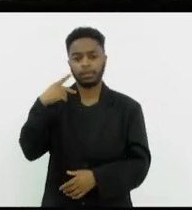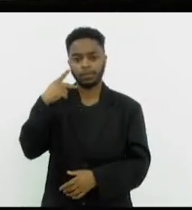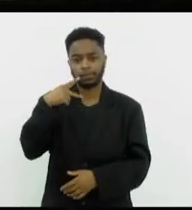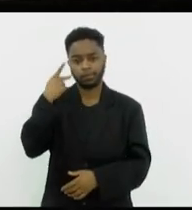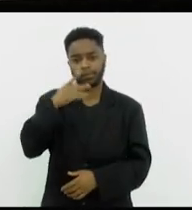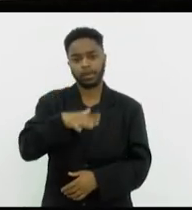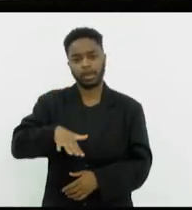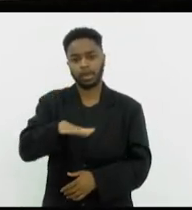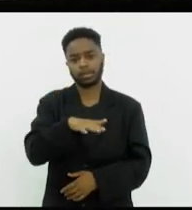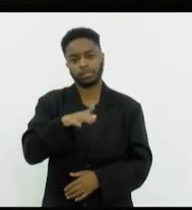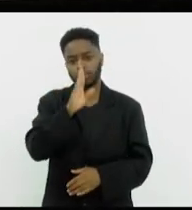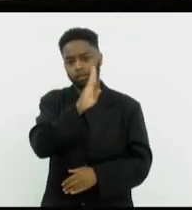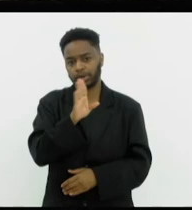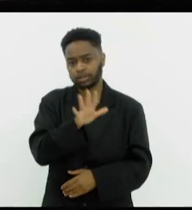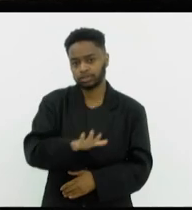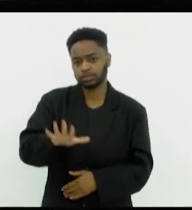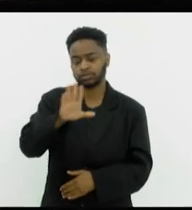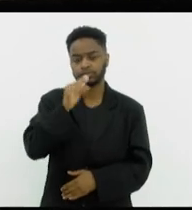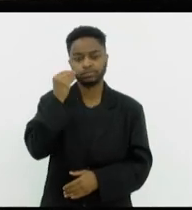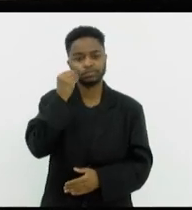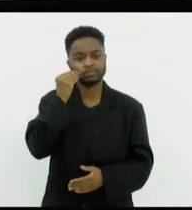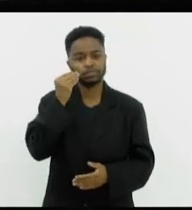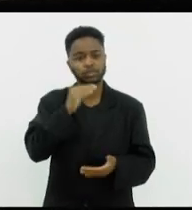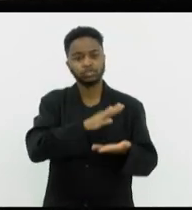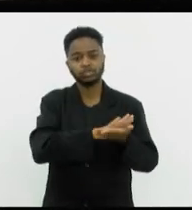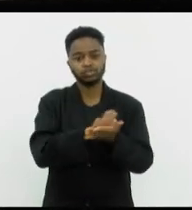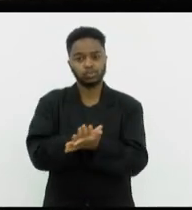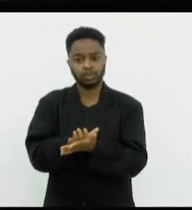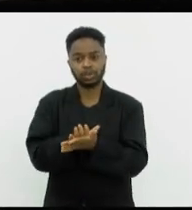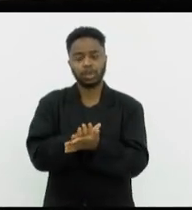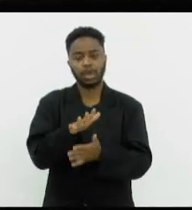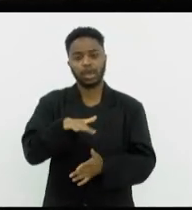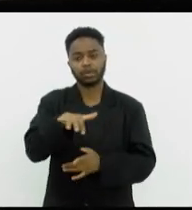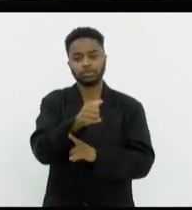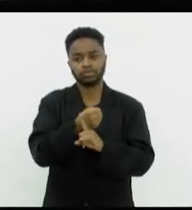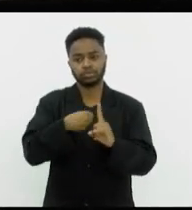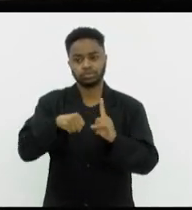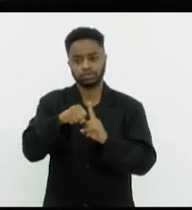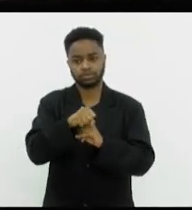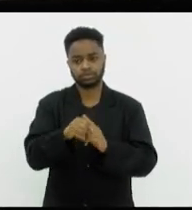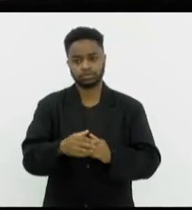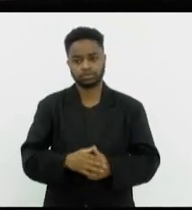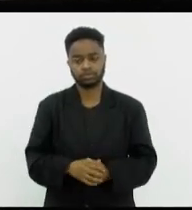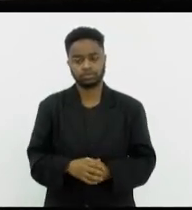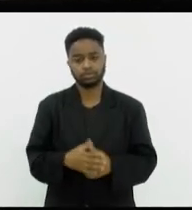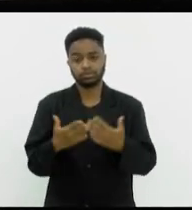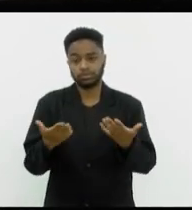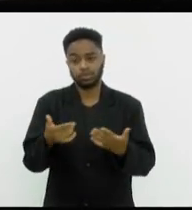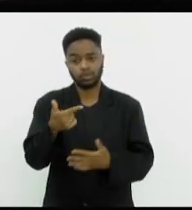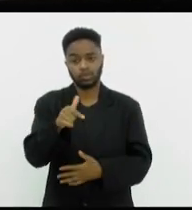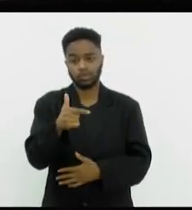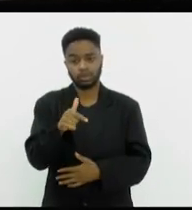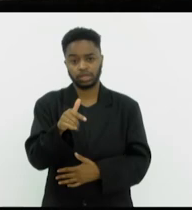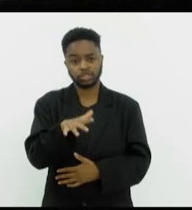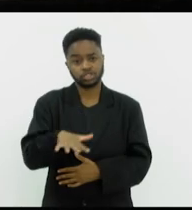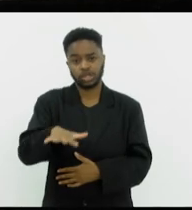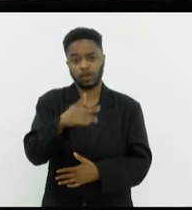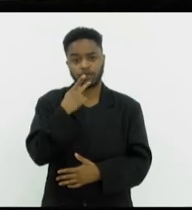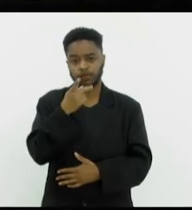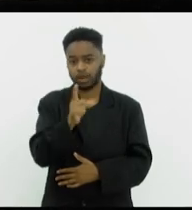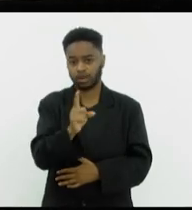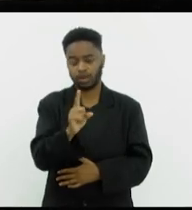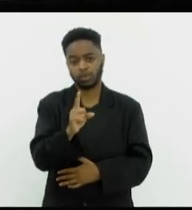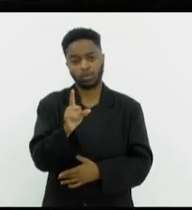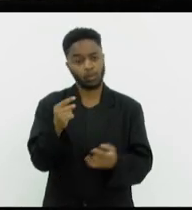Brasil afora para destruir e romper o tecido social. Então não há qualquer tipo de generalização, muito pelo